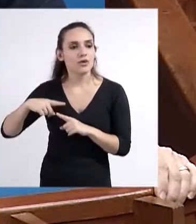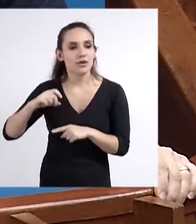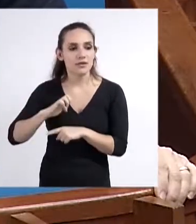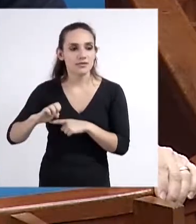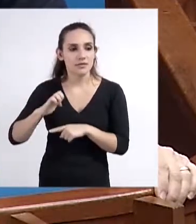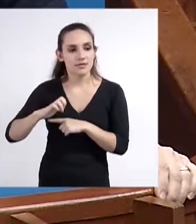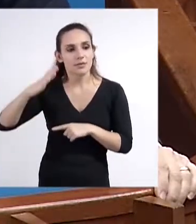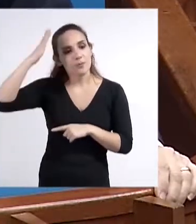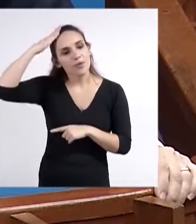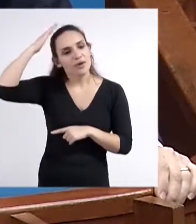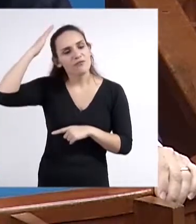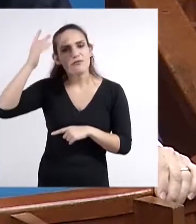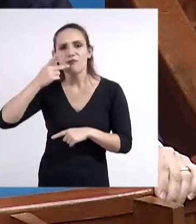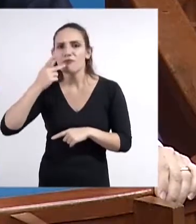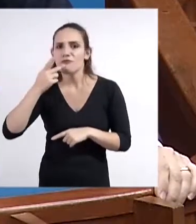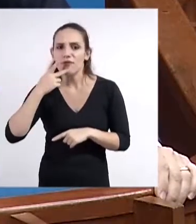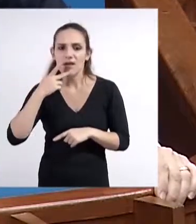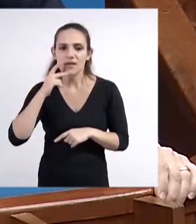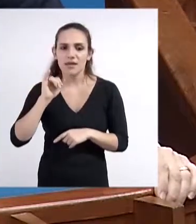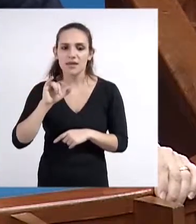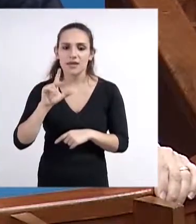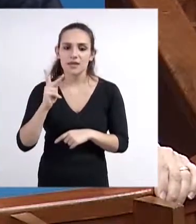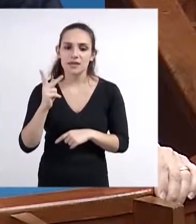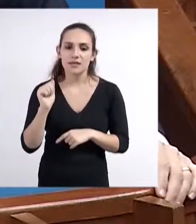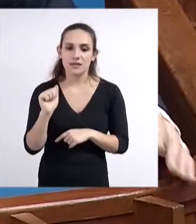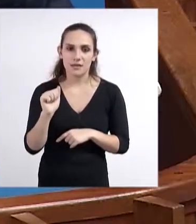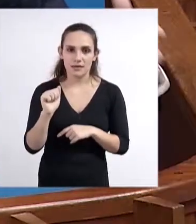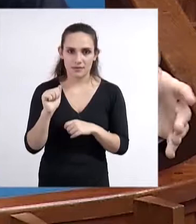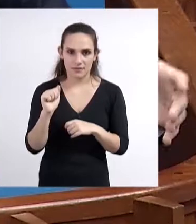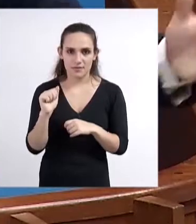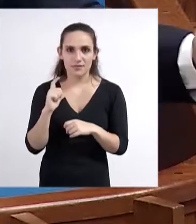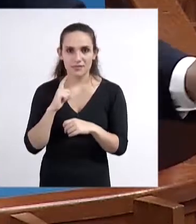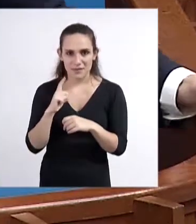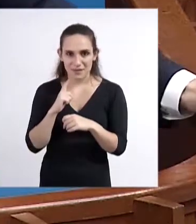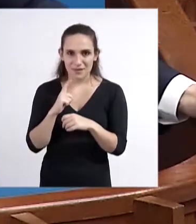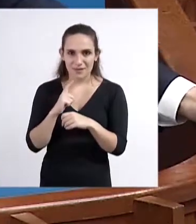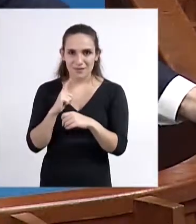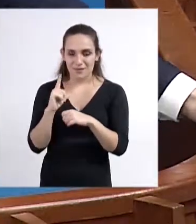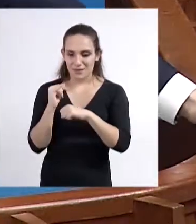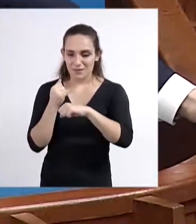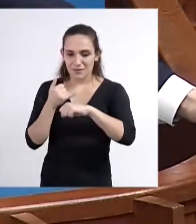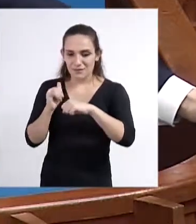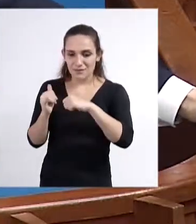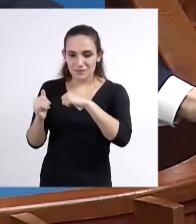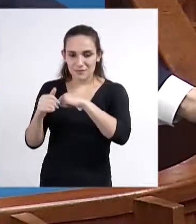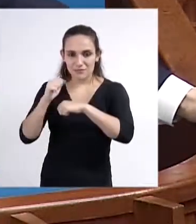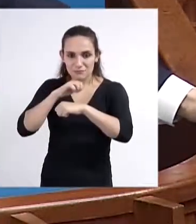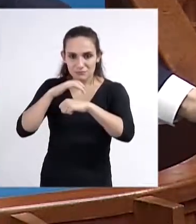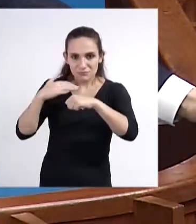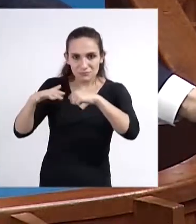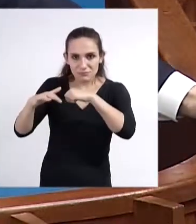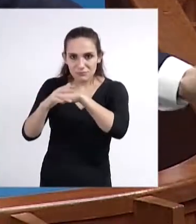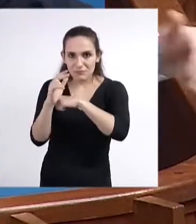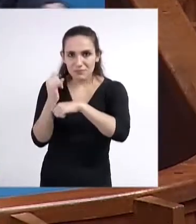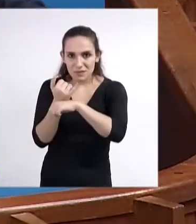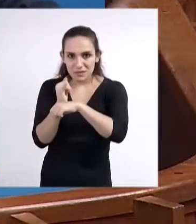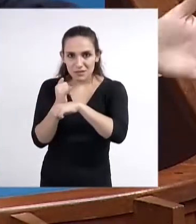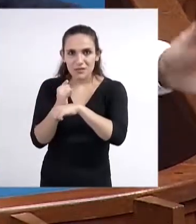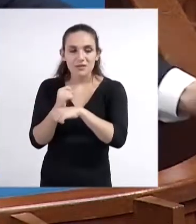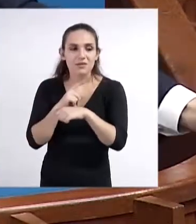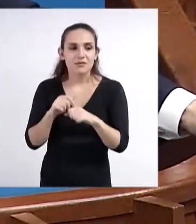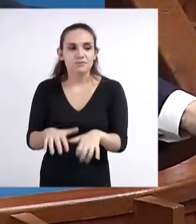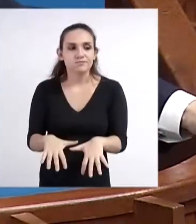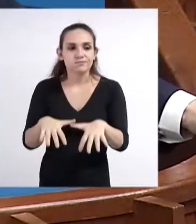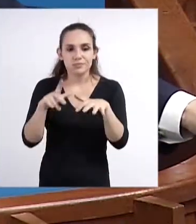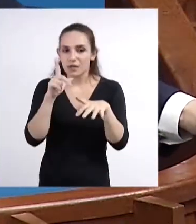Paraná diz que as ilhas que foram criadas depois das inundações,